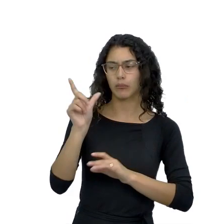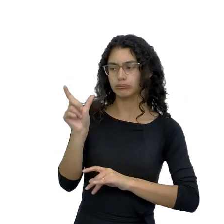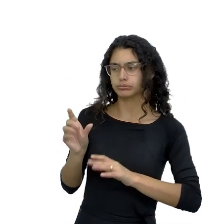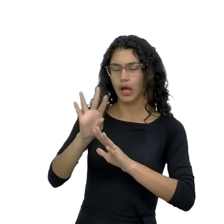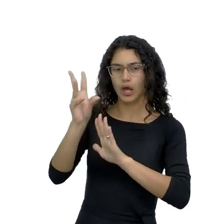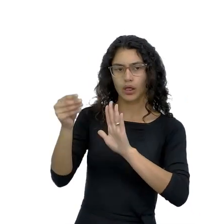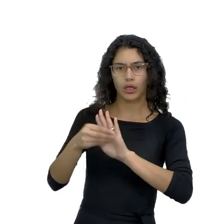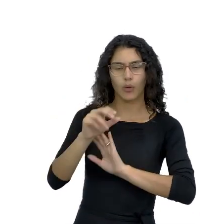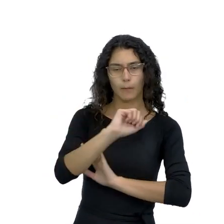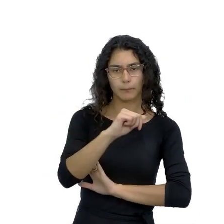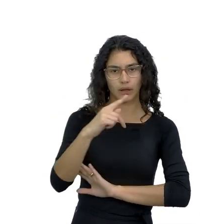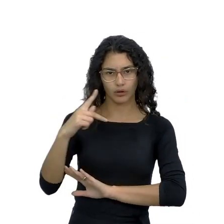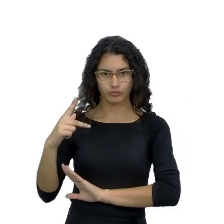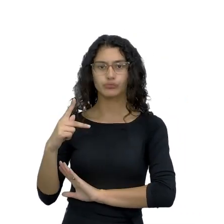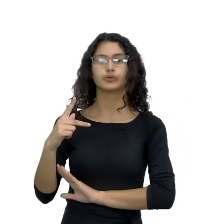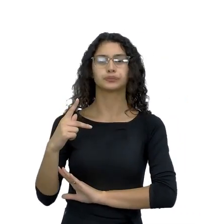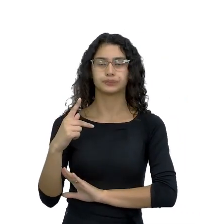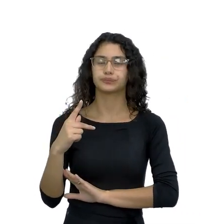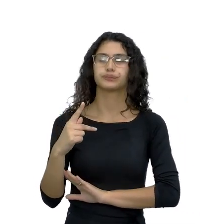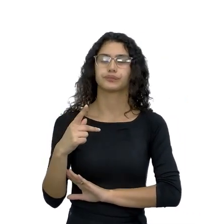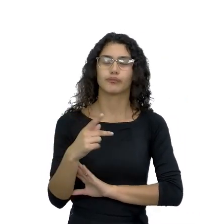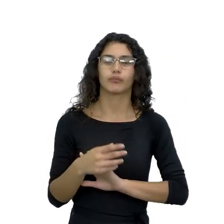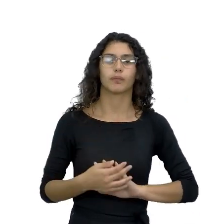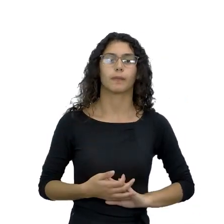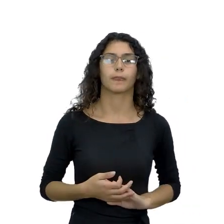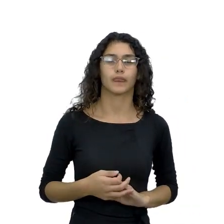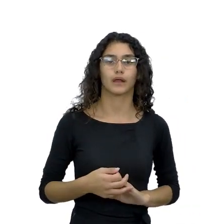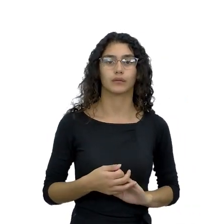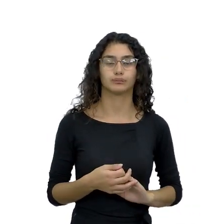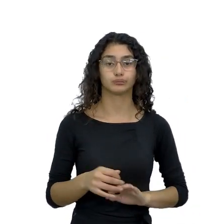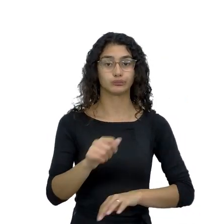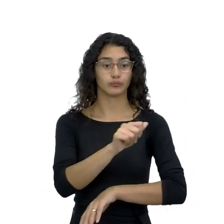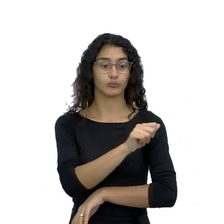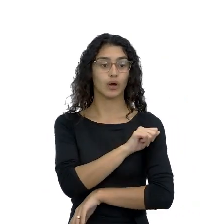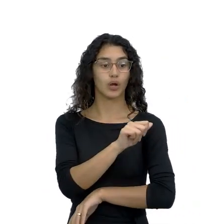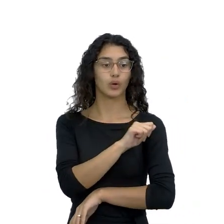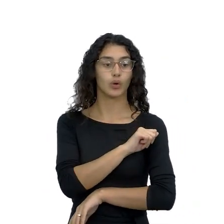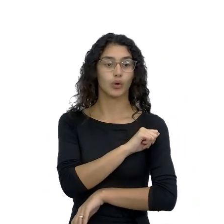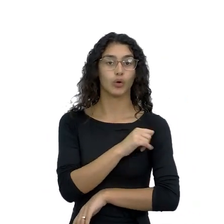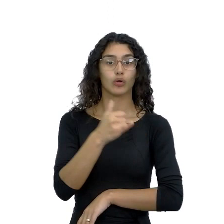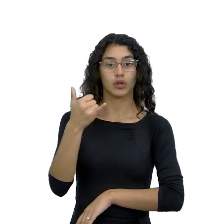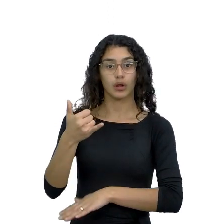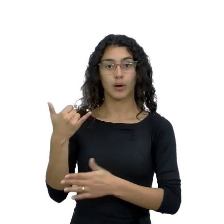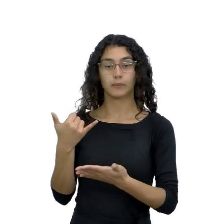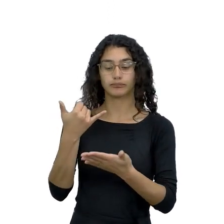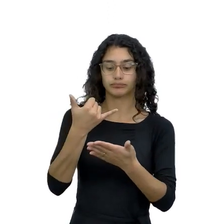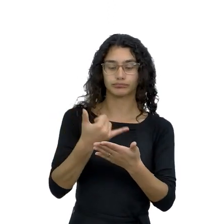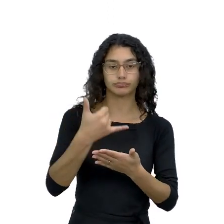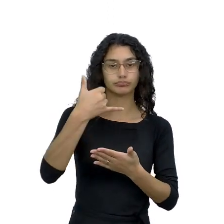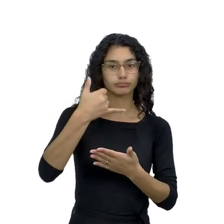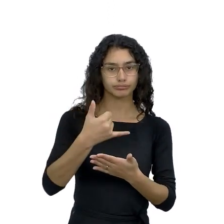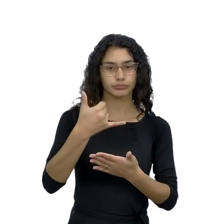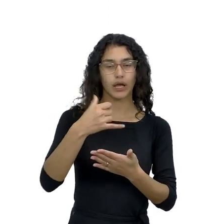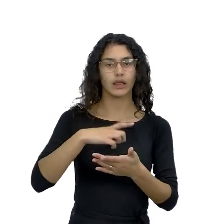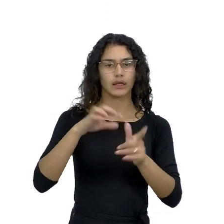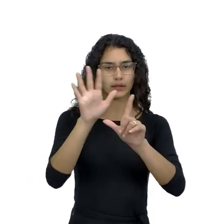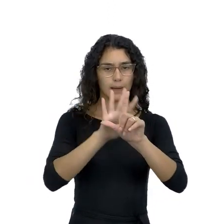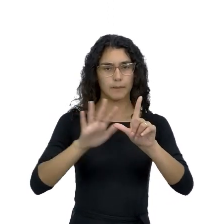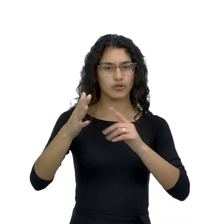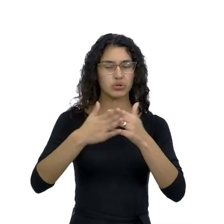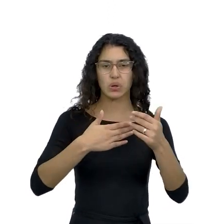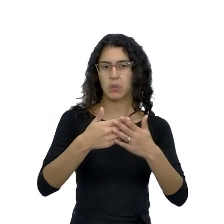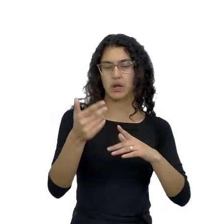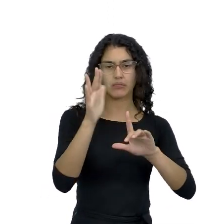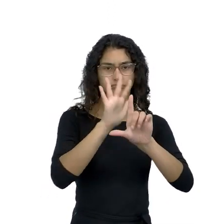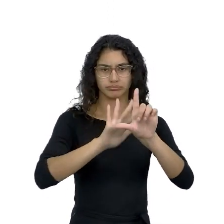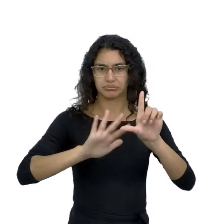um aplicativo. Quando o aluno passa o celular sobre o retrato, né, qualquer um